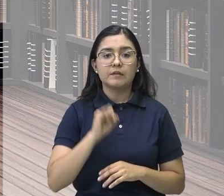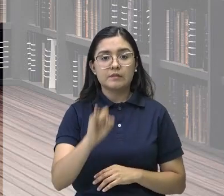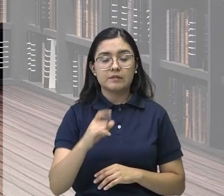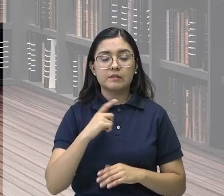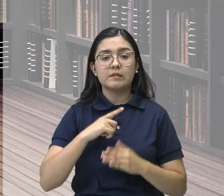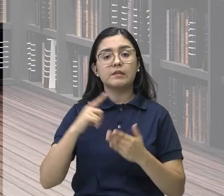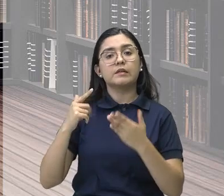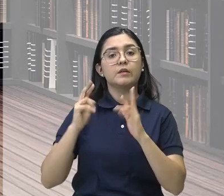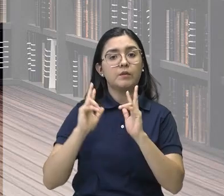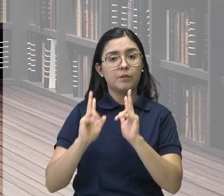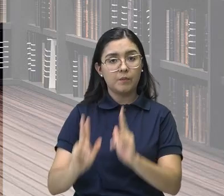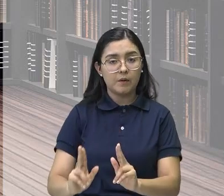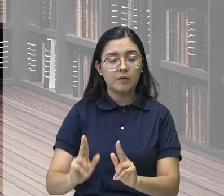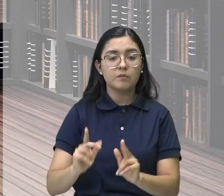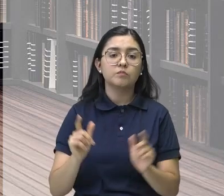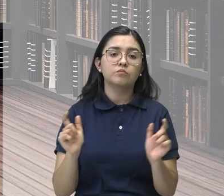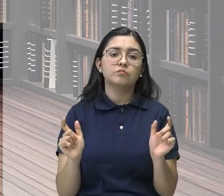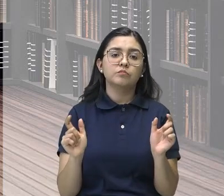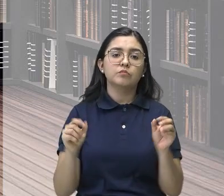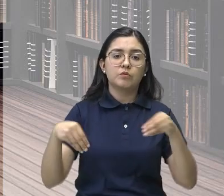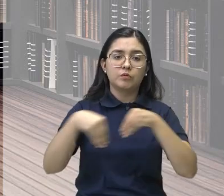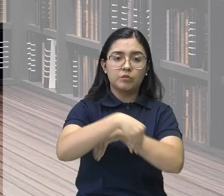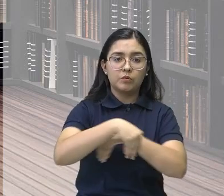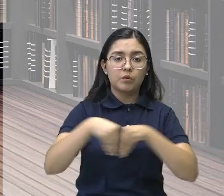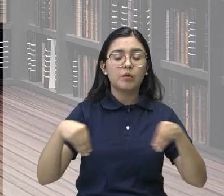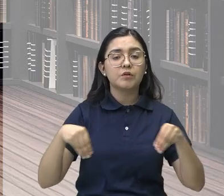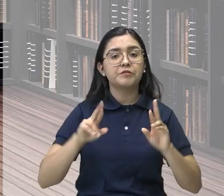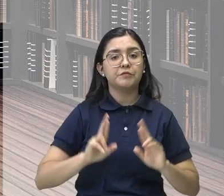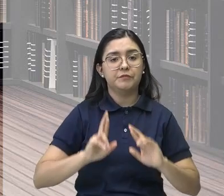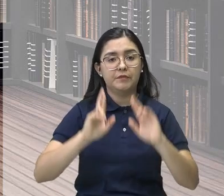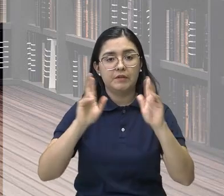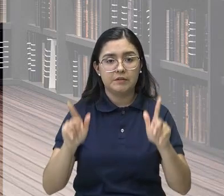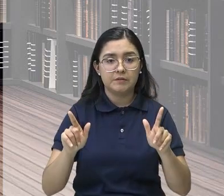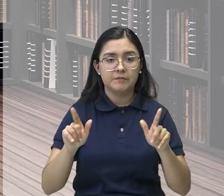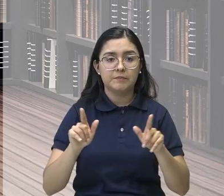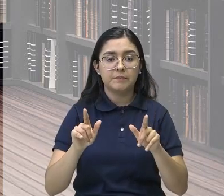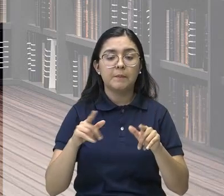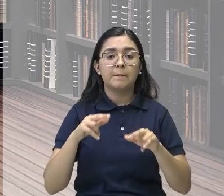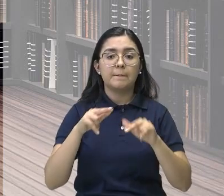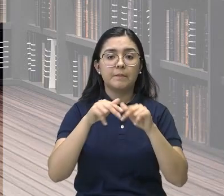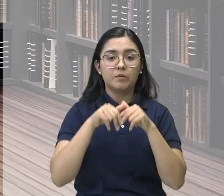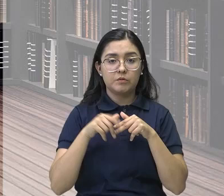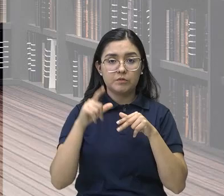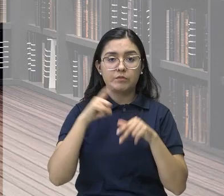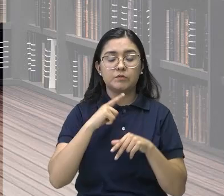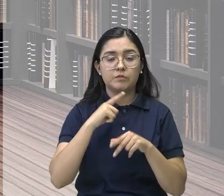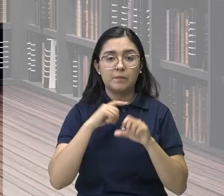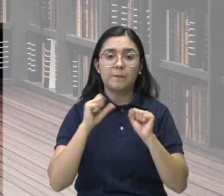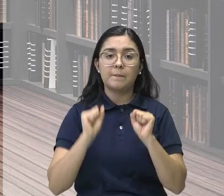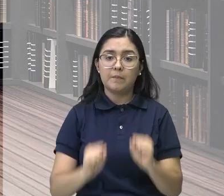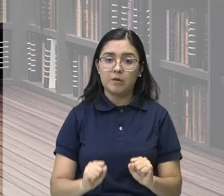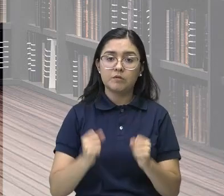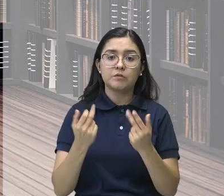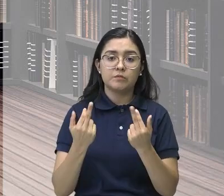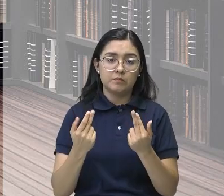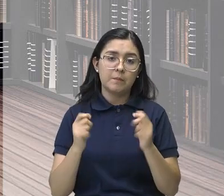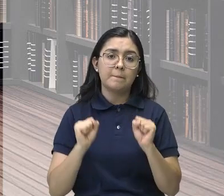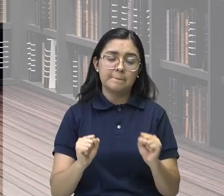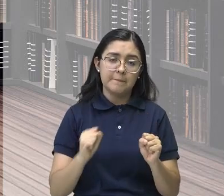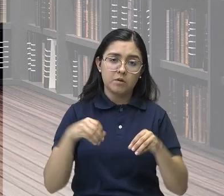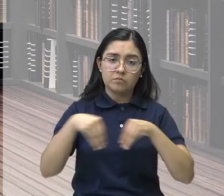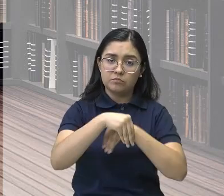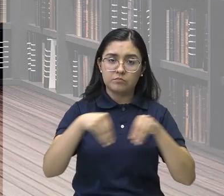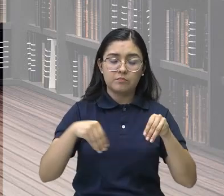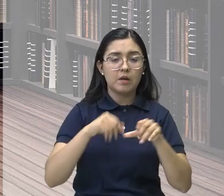elementos iguais, fazemos a permutação de uma forma diferente, pois os elementos iguais podem permutar entre si